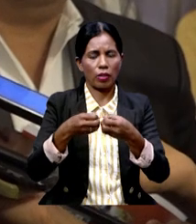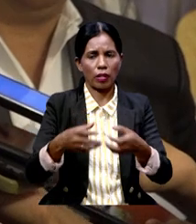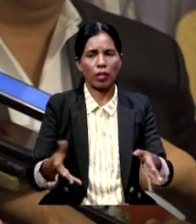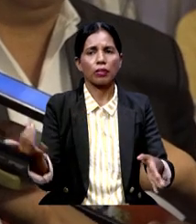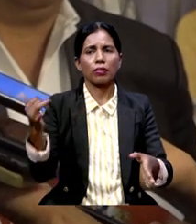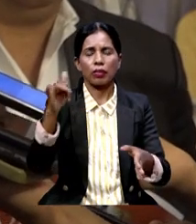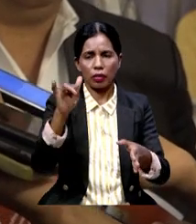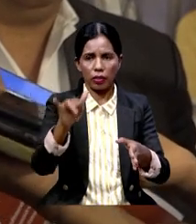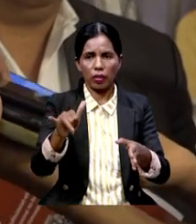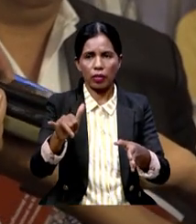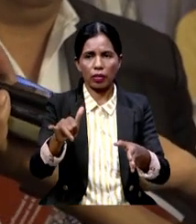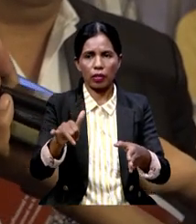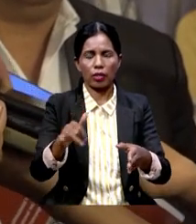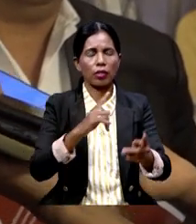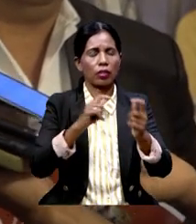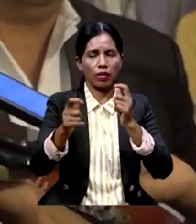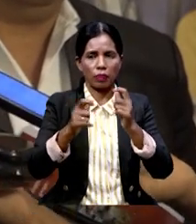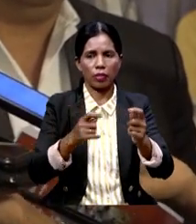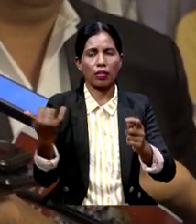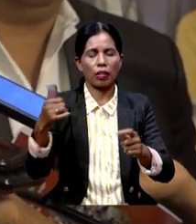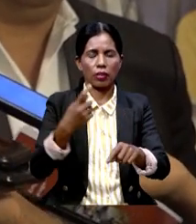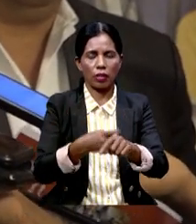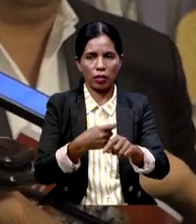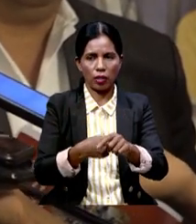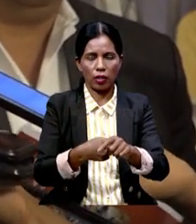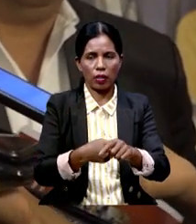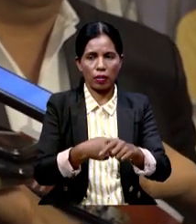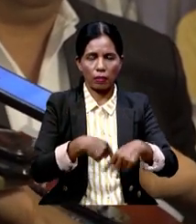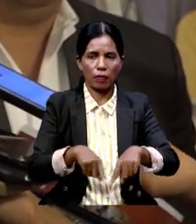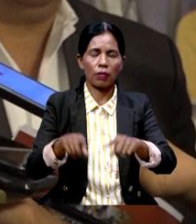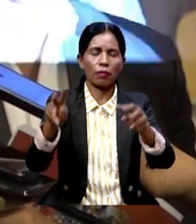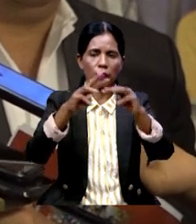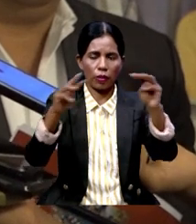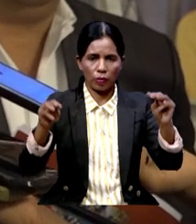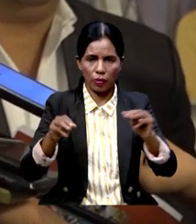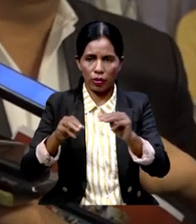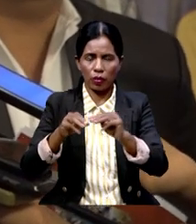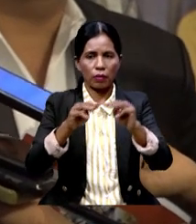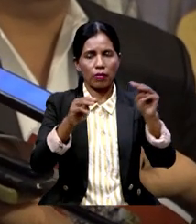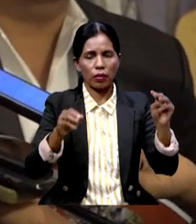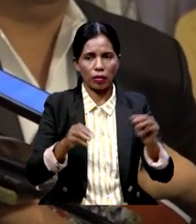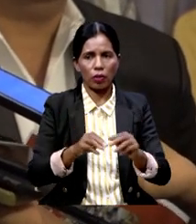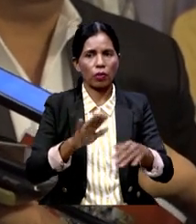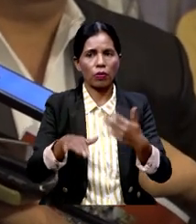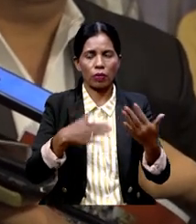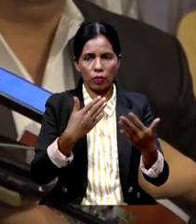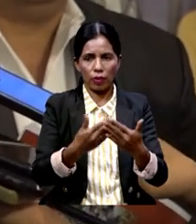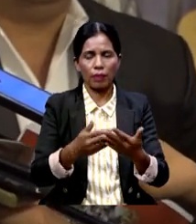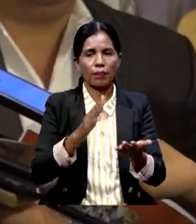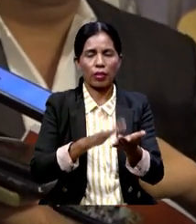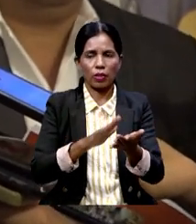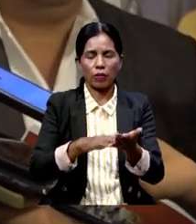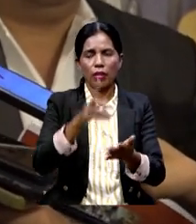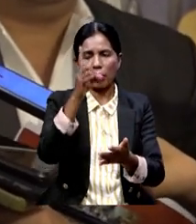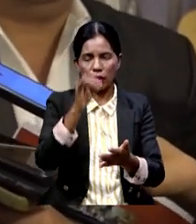ninia transporte, la konsira ne tempo, balo sae ba iha municipio, balo ka maioria ho totu nebe ma iskola iha dili,